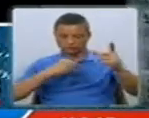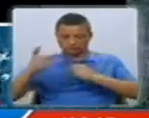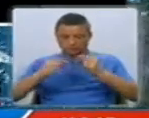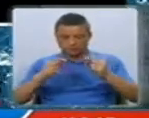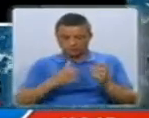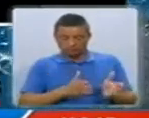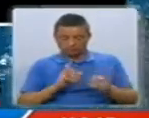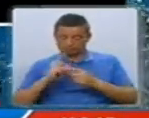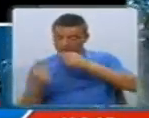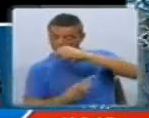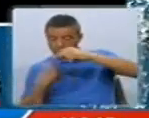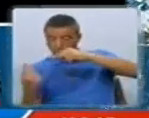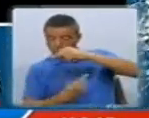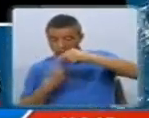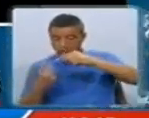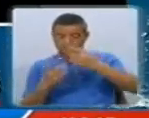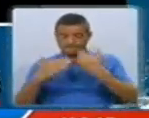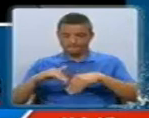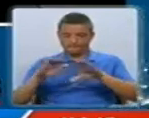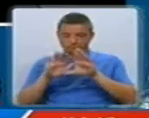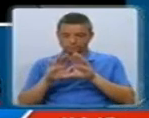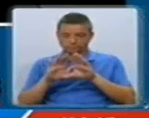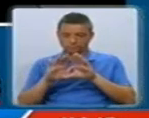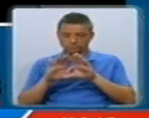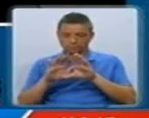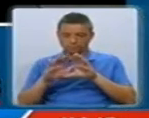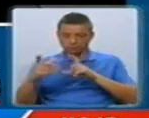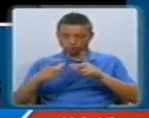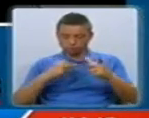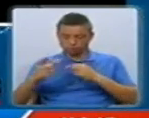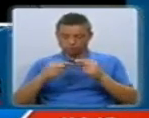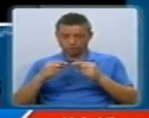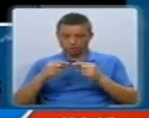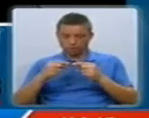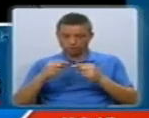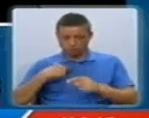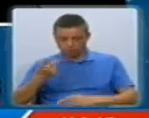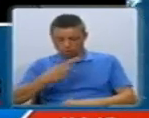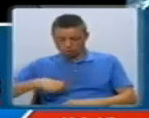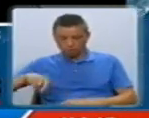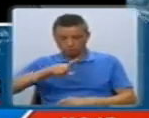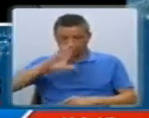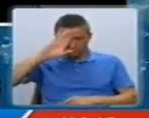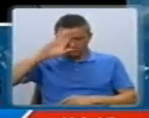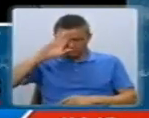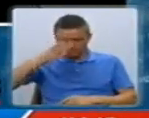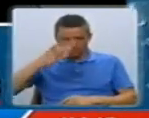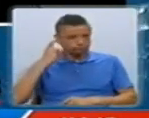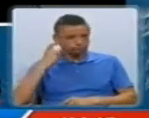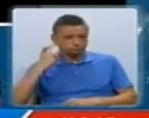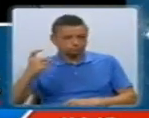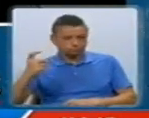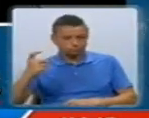E, portanto, à medida que a matéria se transfere da estrela para o pulsar, nós sabemos que há ondas de rádio que